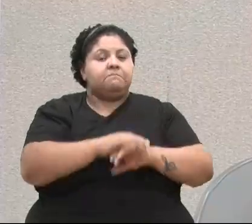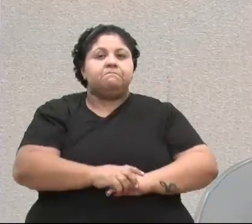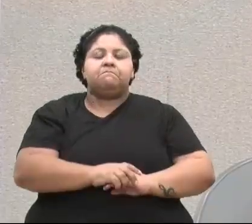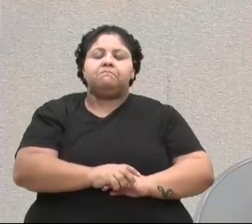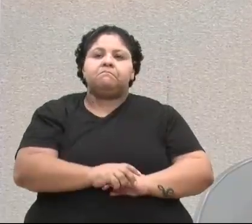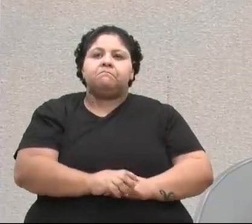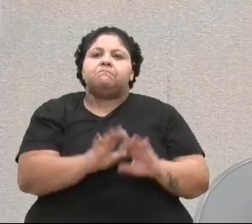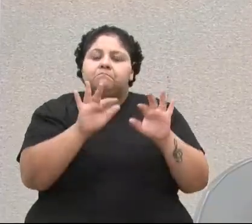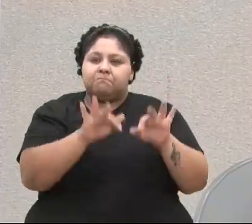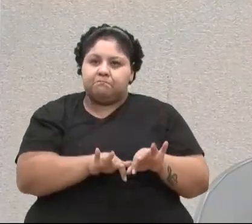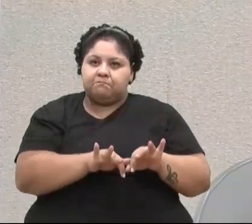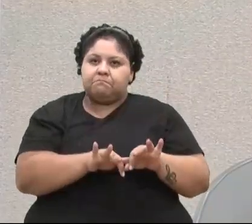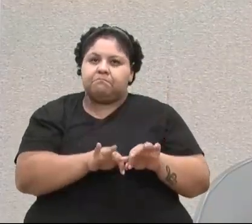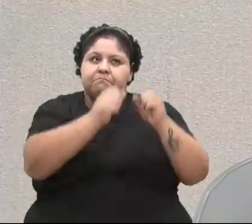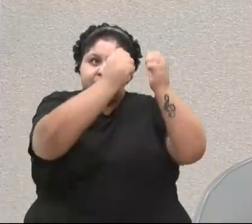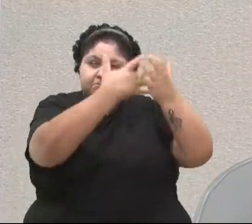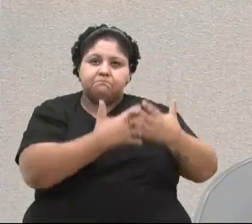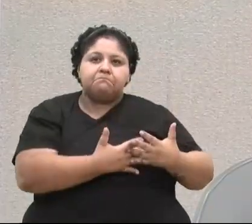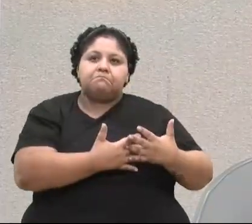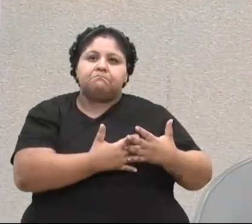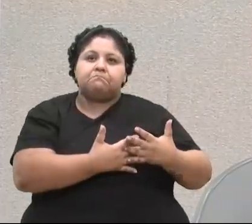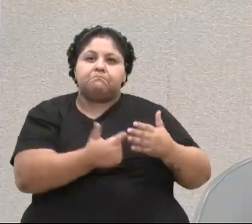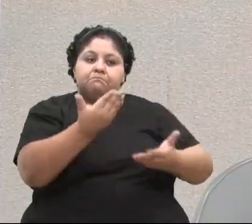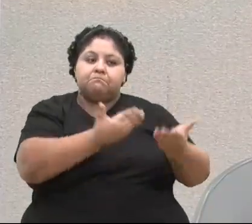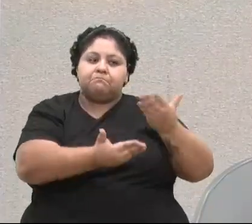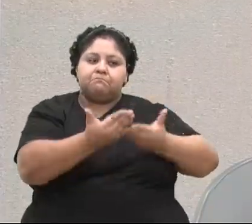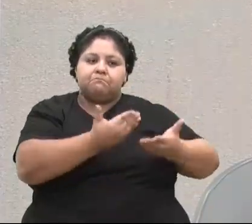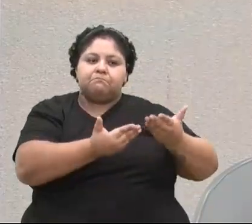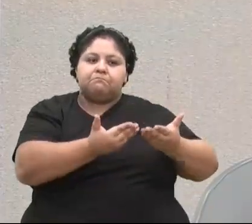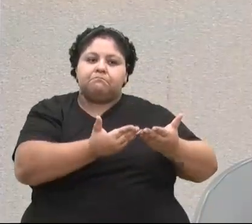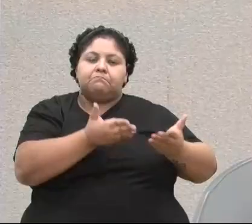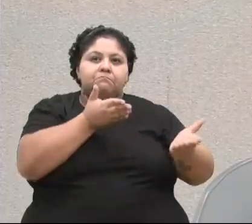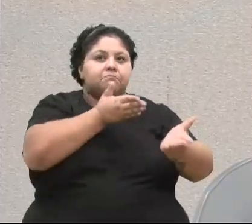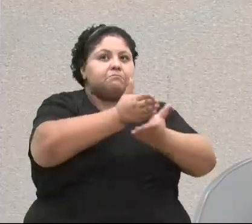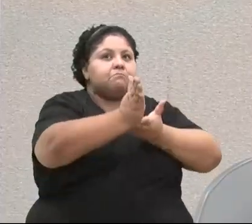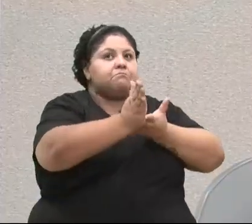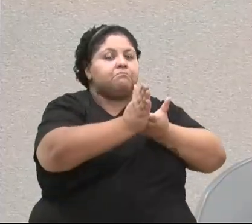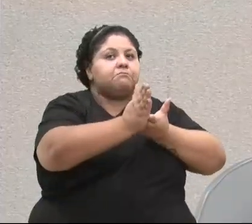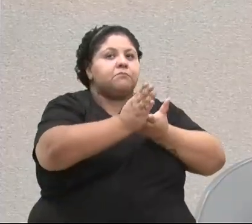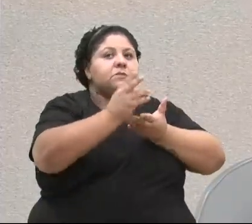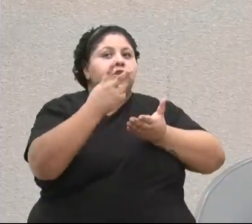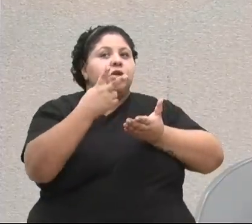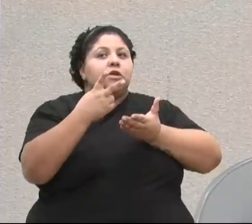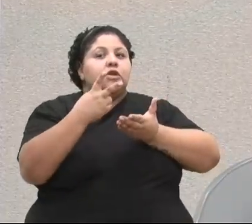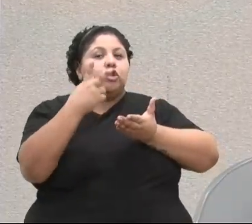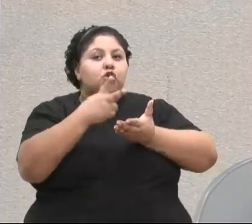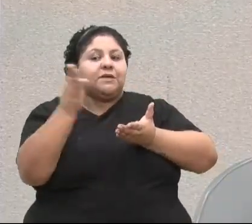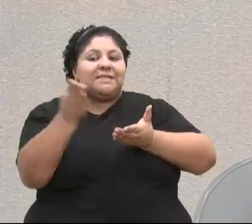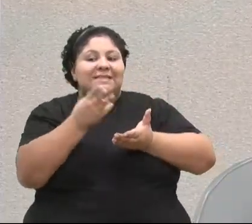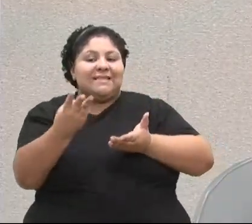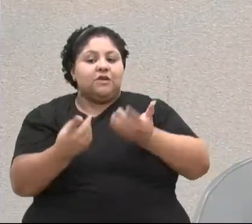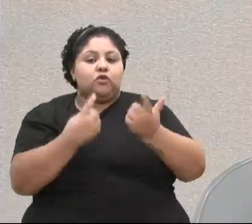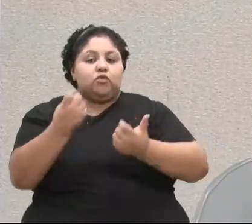Encerrando, cabe a ressalva de que essa matéria exige quórum de maioria qualificada, ou seja, 2/3 dos membros da Câmara